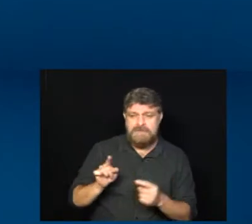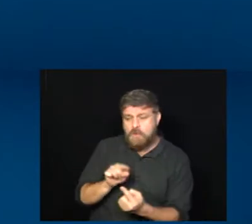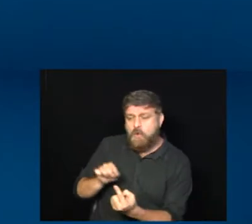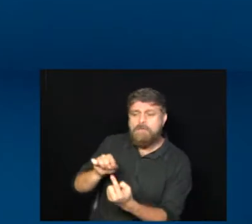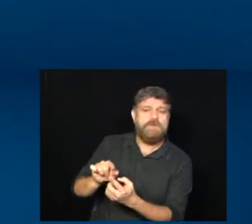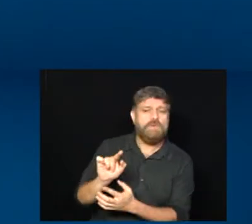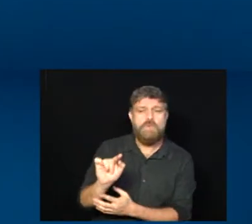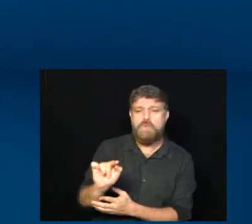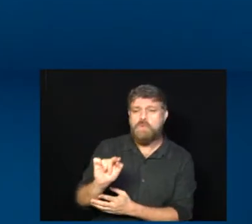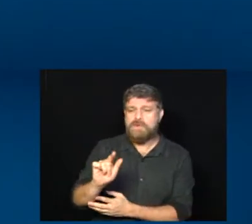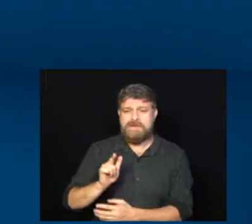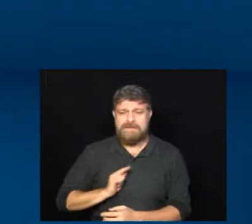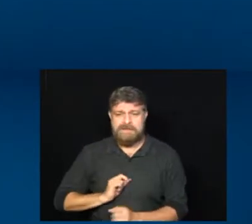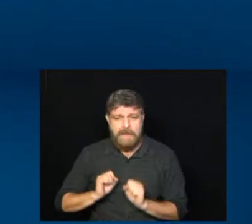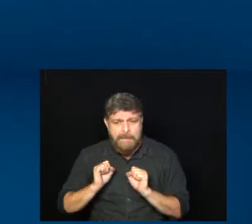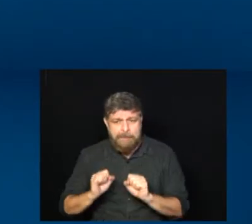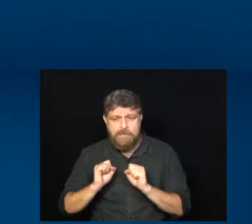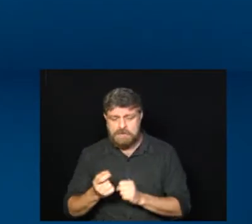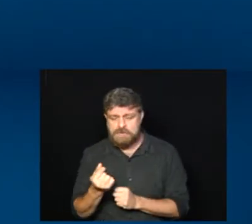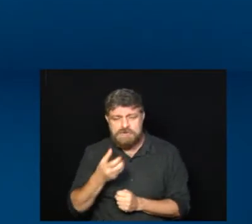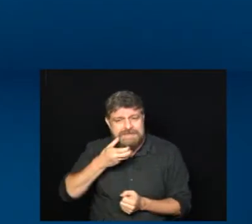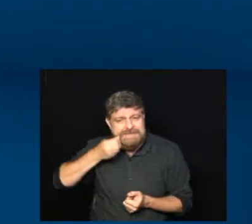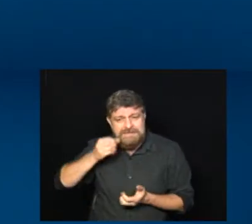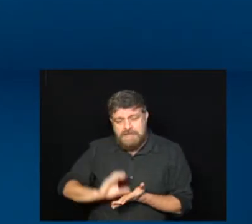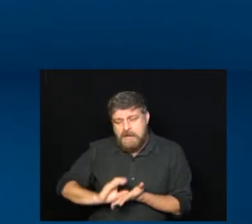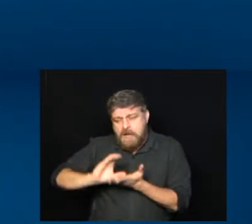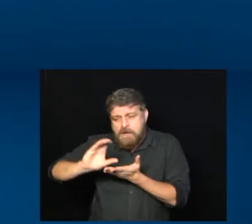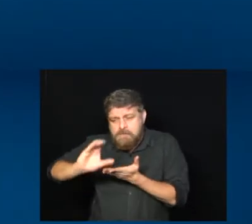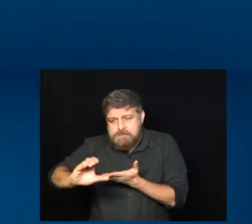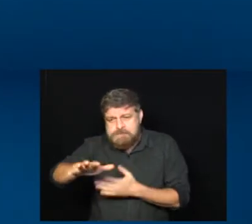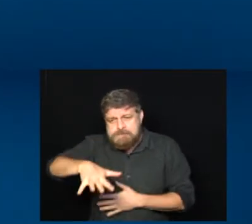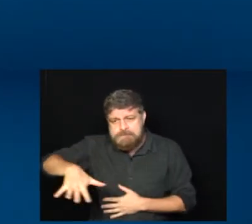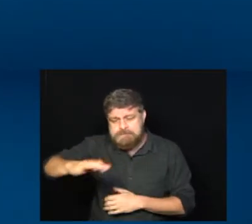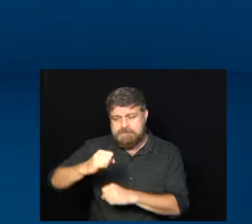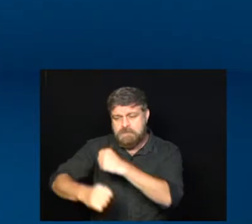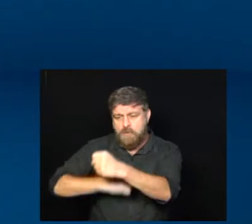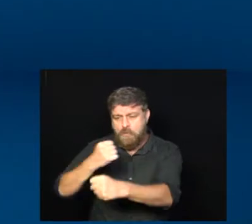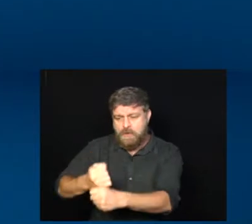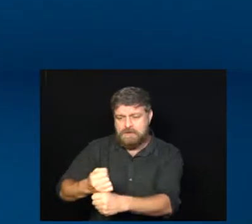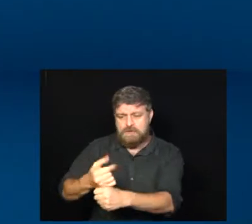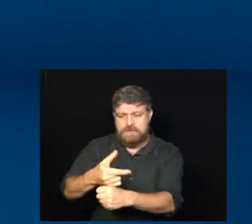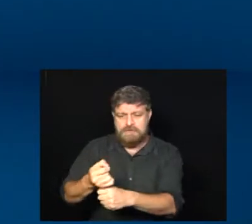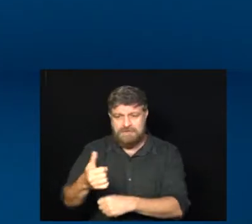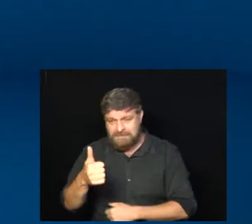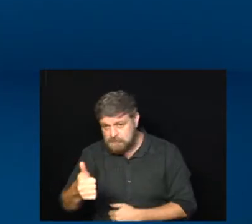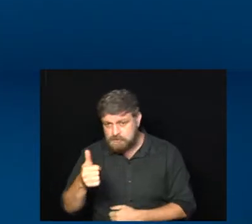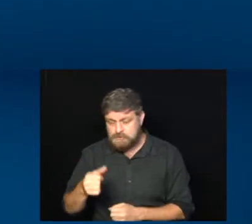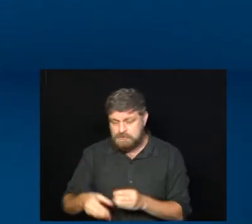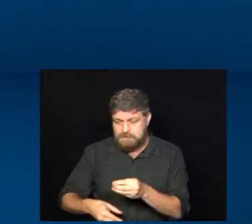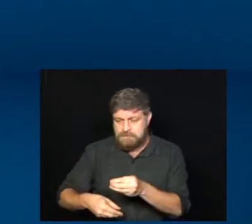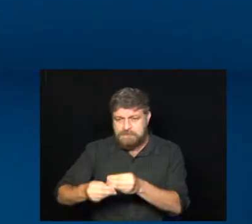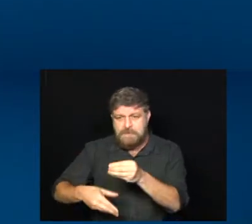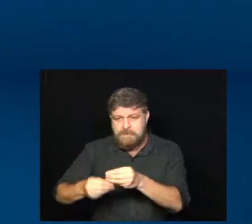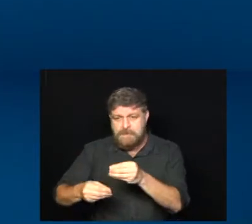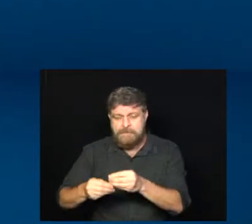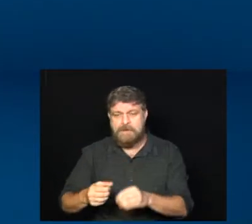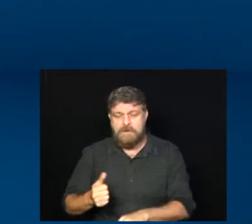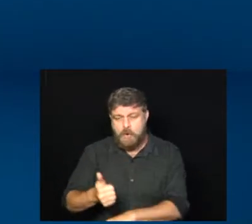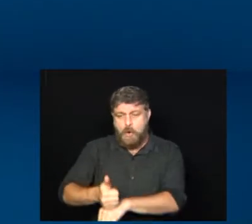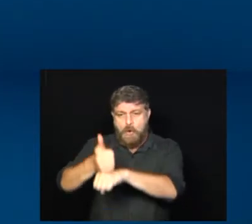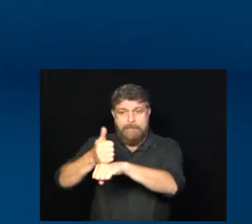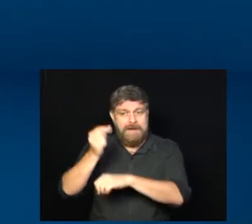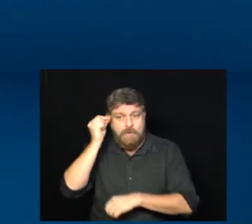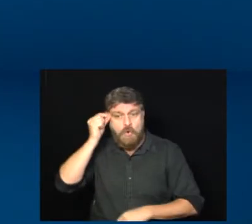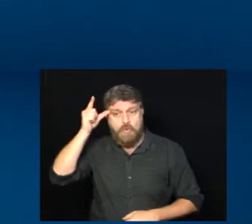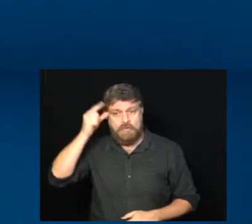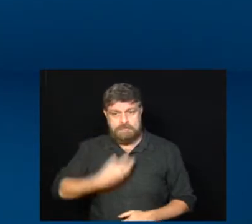finalidade de permitir que os recursos do FIC possam, no ano de 2021, subsidiar o Prêmio Cultura